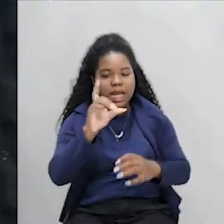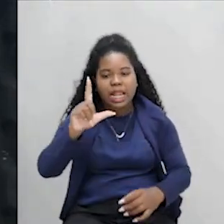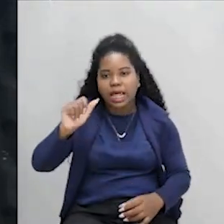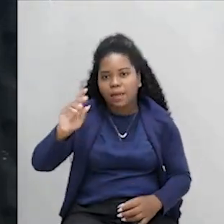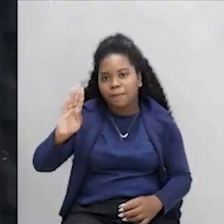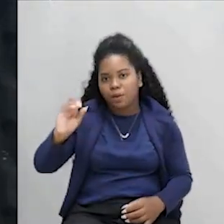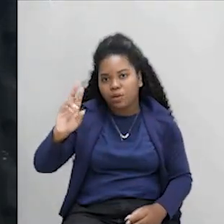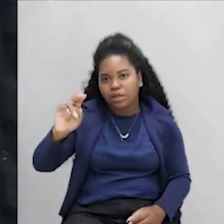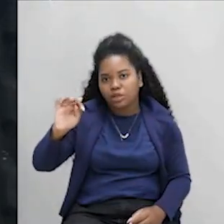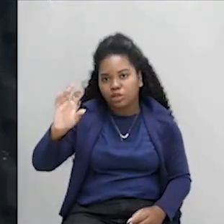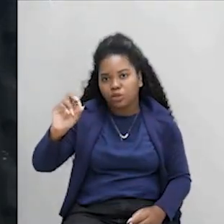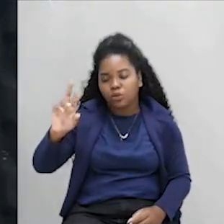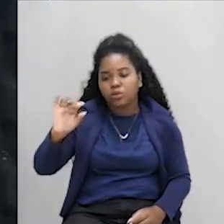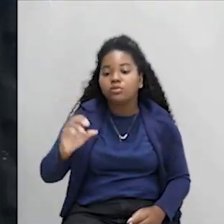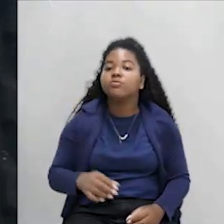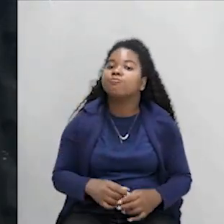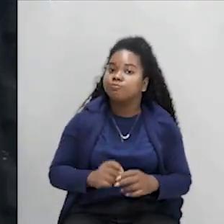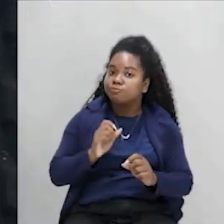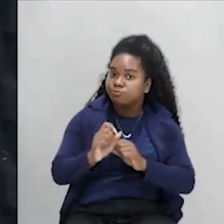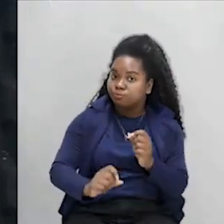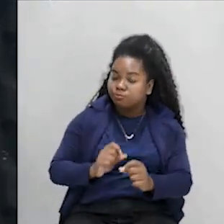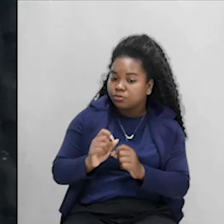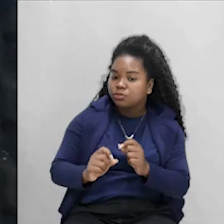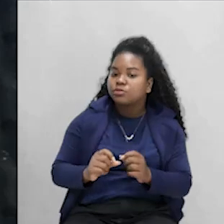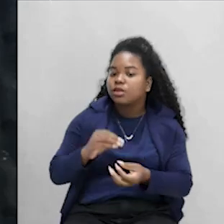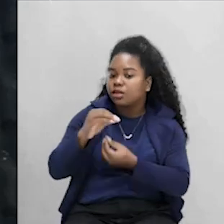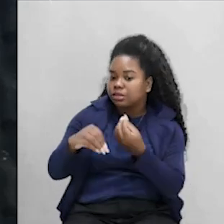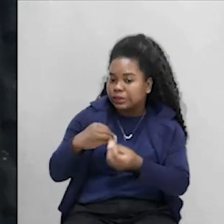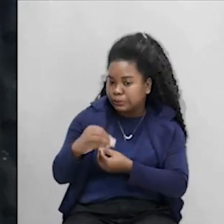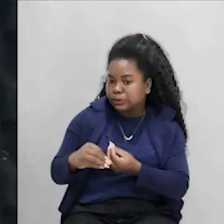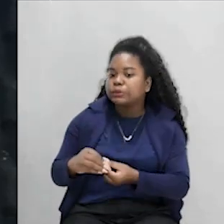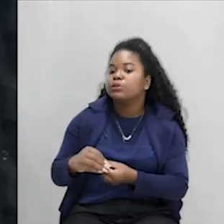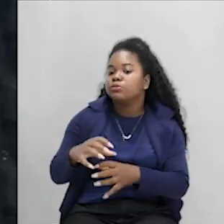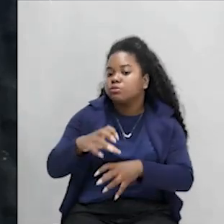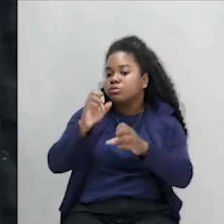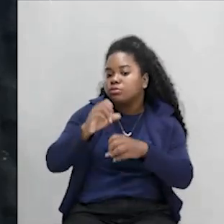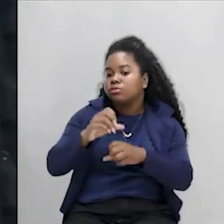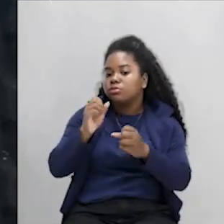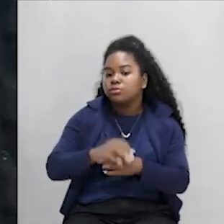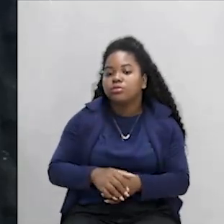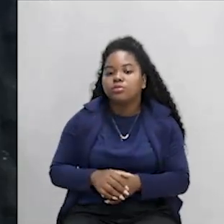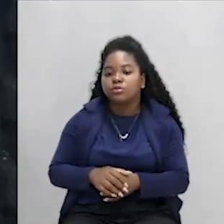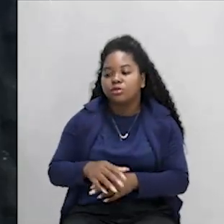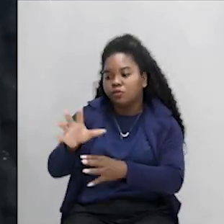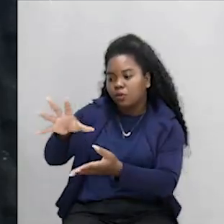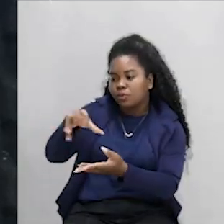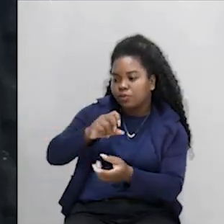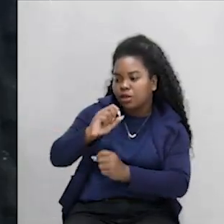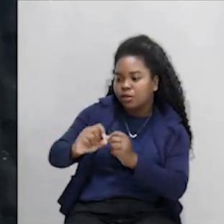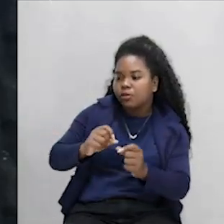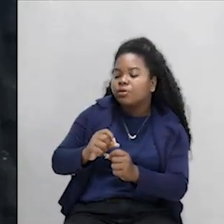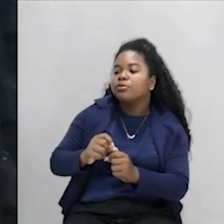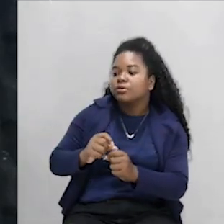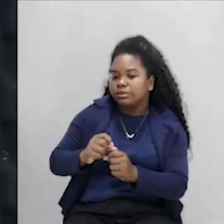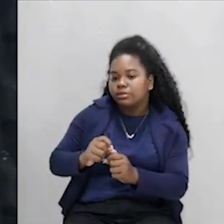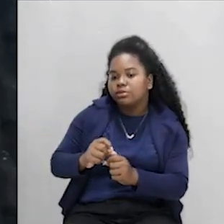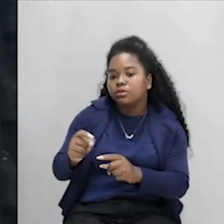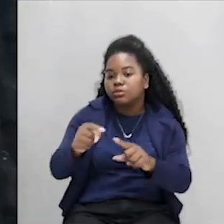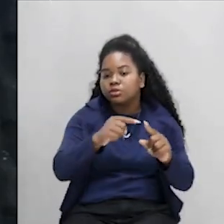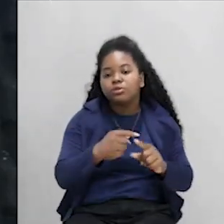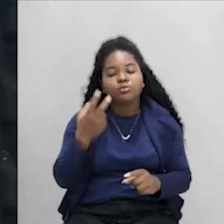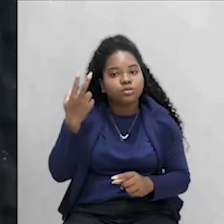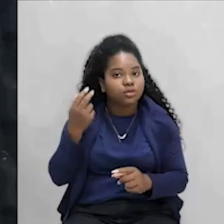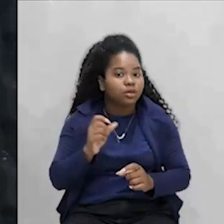que vão imitar né aqueles produtos naturais por exemplo para banana é o